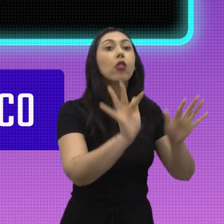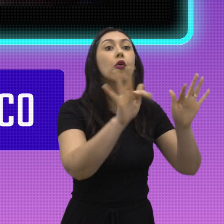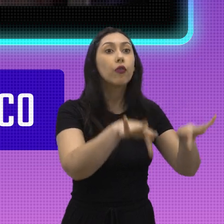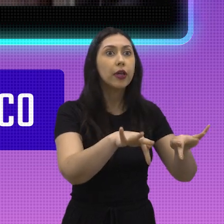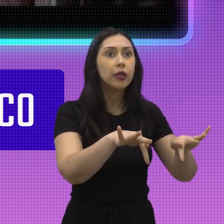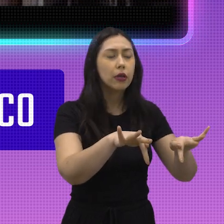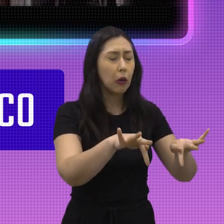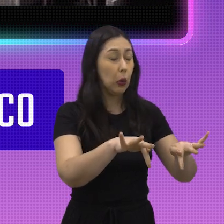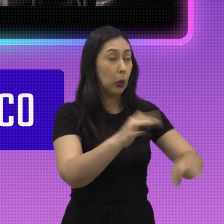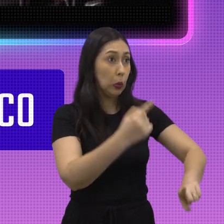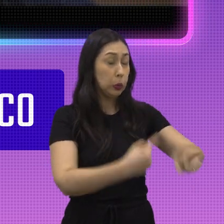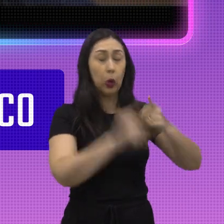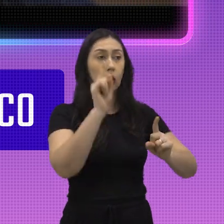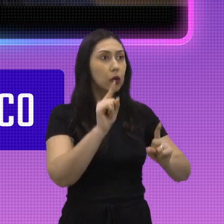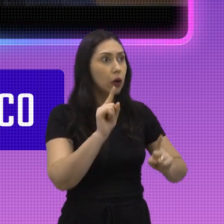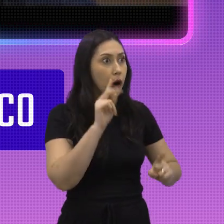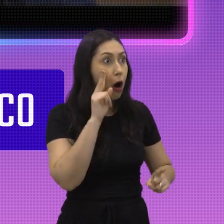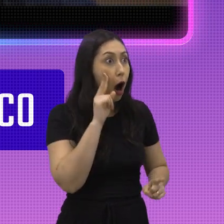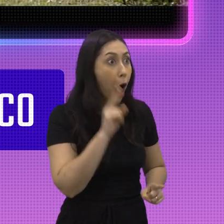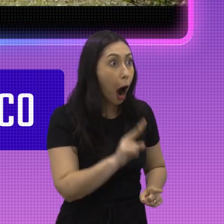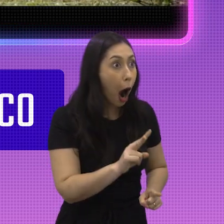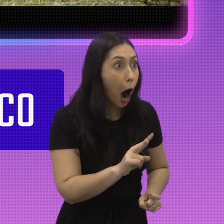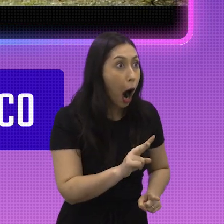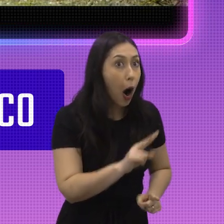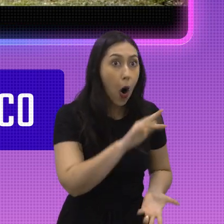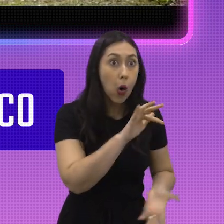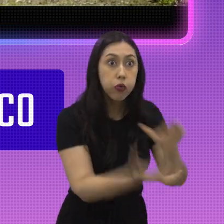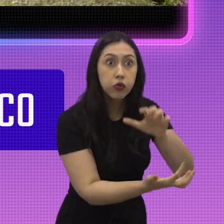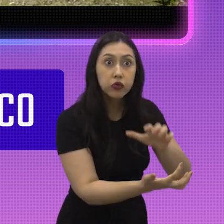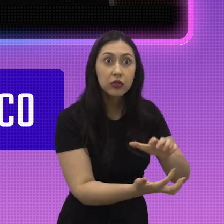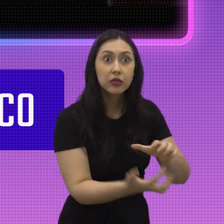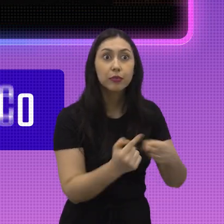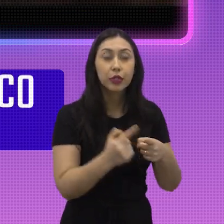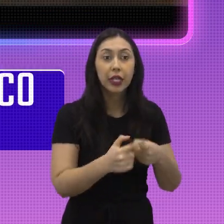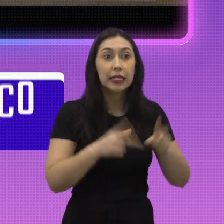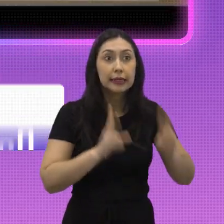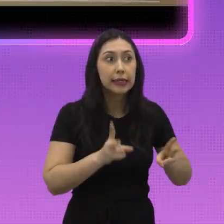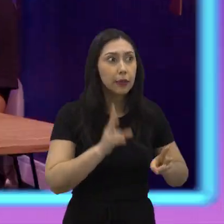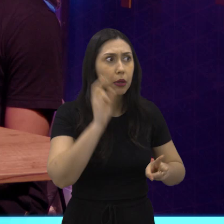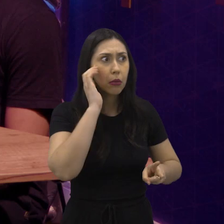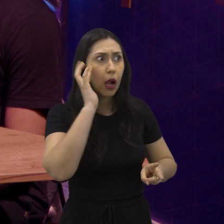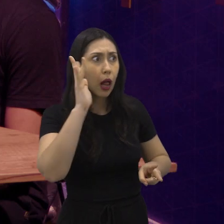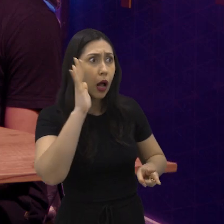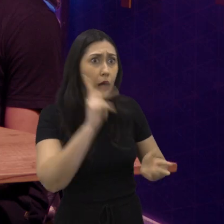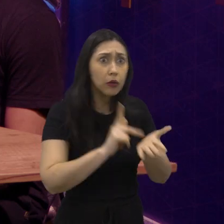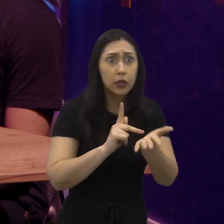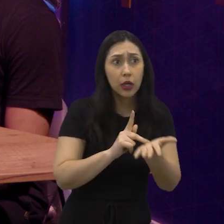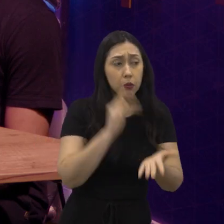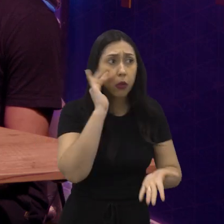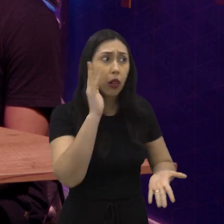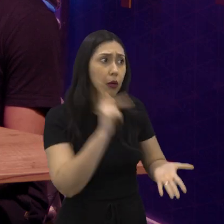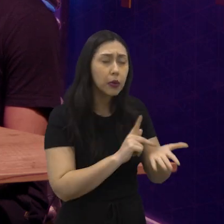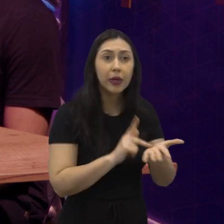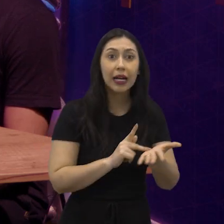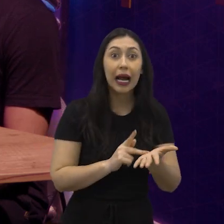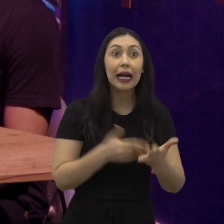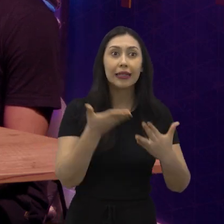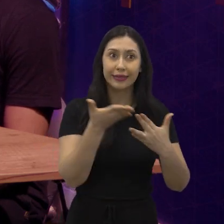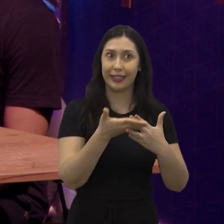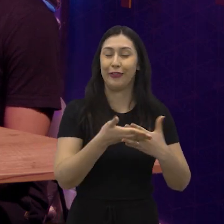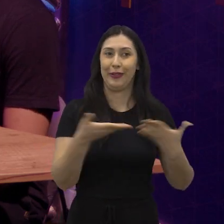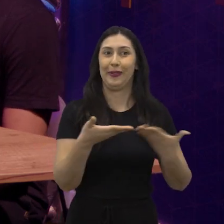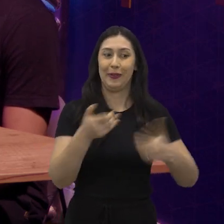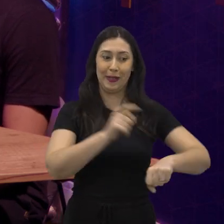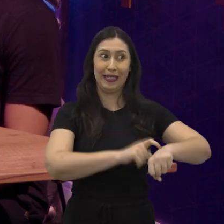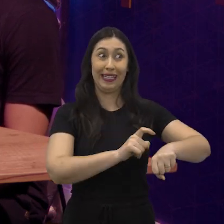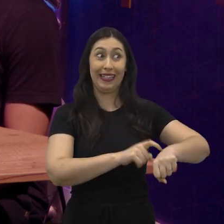um plot super forte, mas que brinca, né, com a mente do personagem a todo momento. E a gente tá na hora de ir pro intervalo, Vi? É isso mesmo?